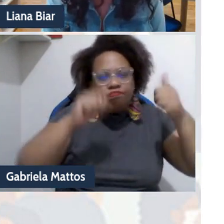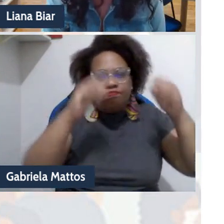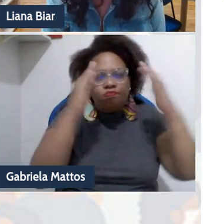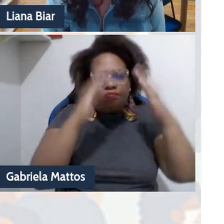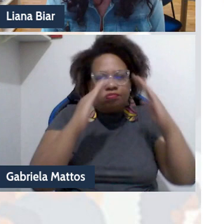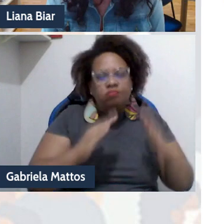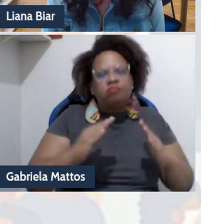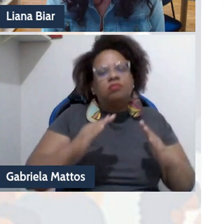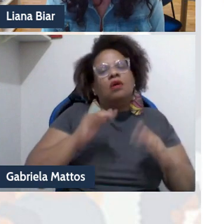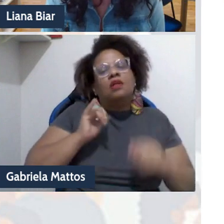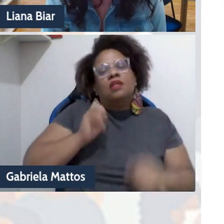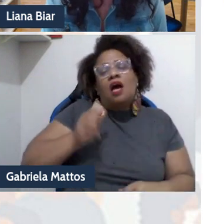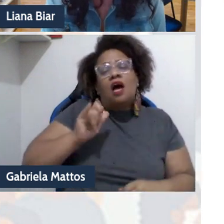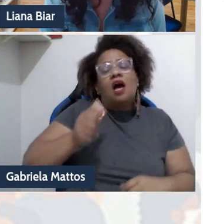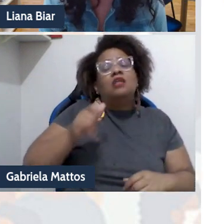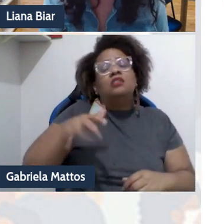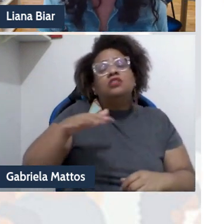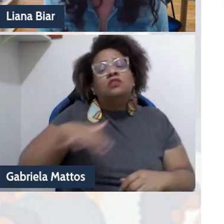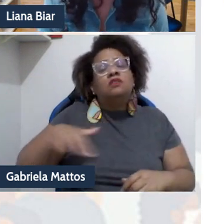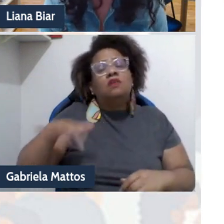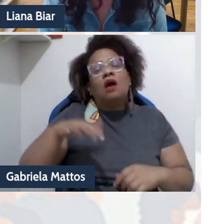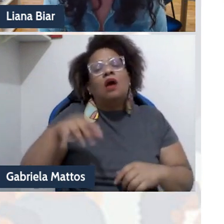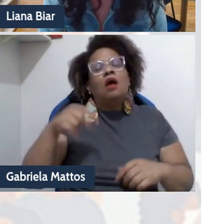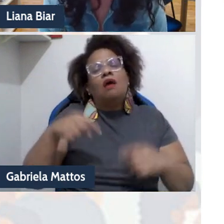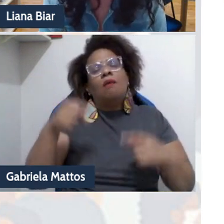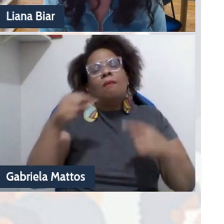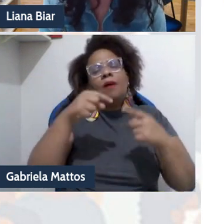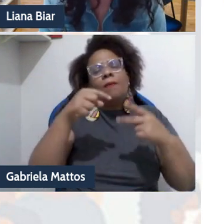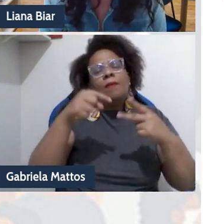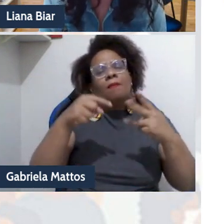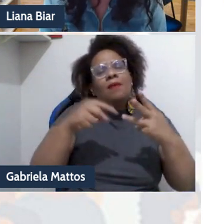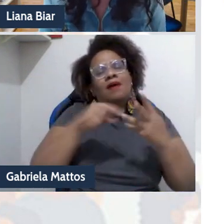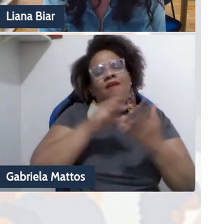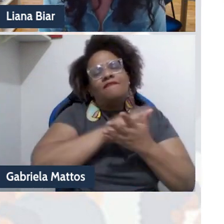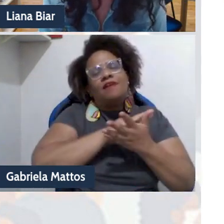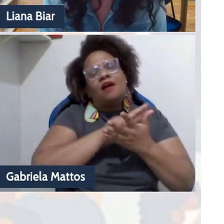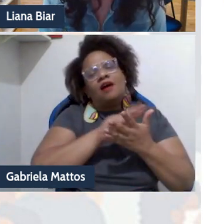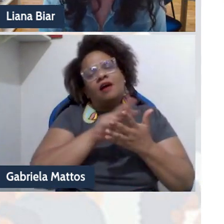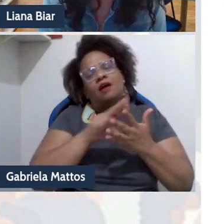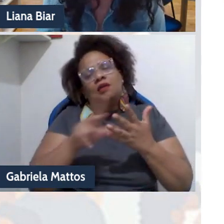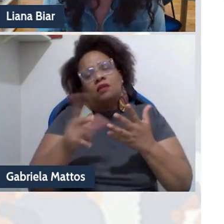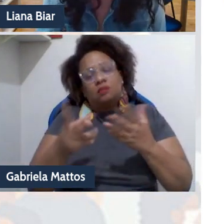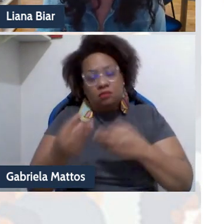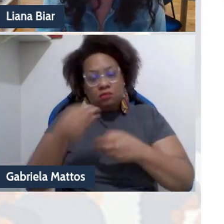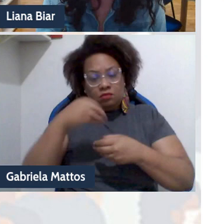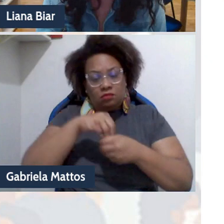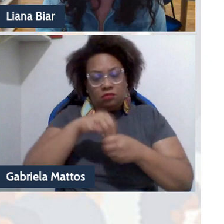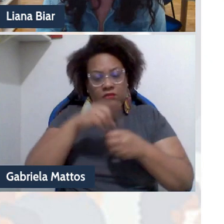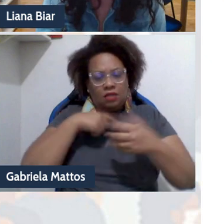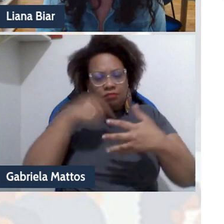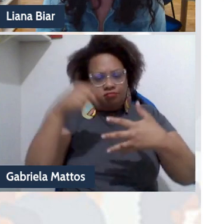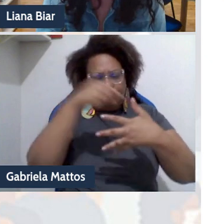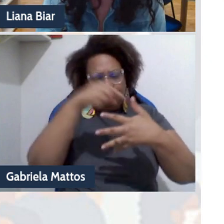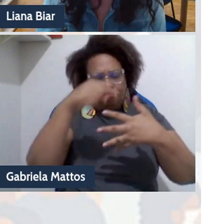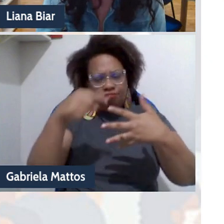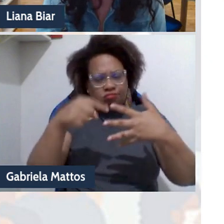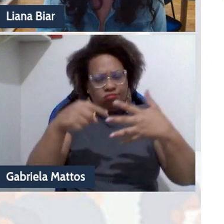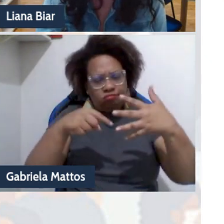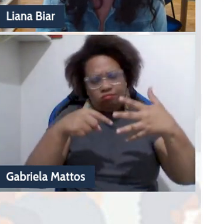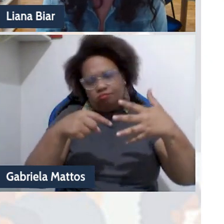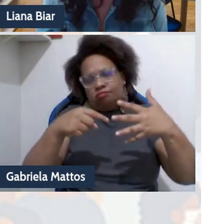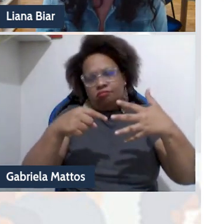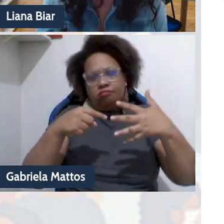de narrativa como uma dentre as tantas vertentes que compõem o termo guarda-chuva, que é a análise do